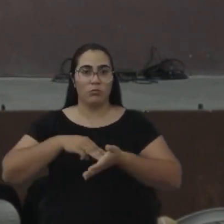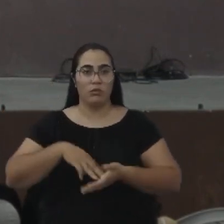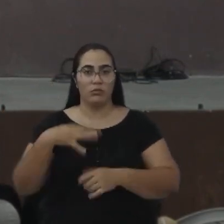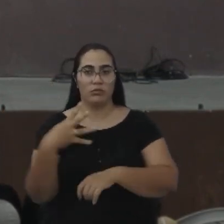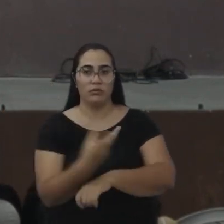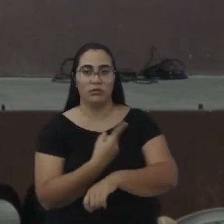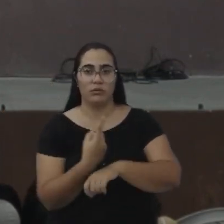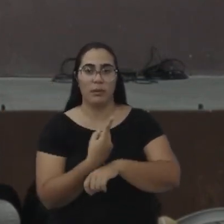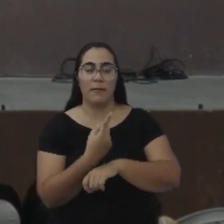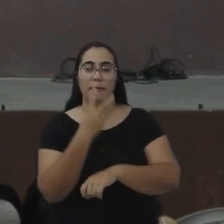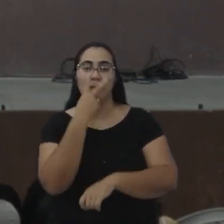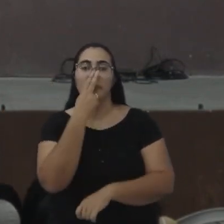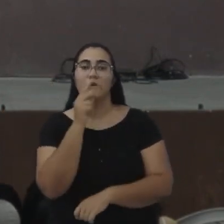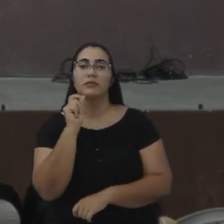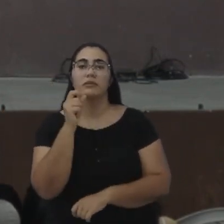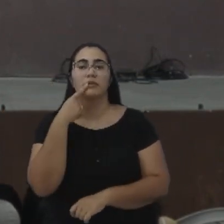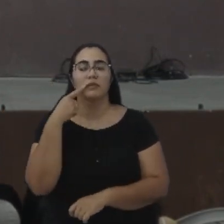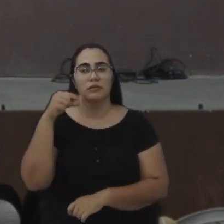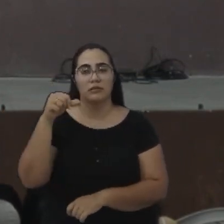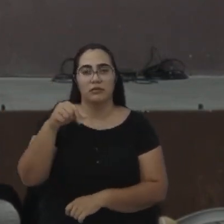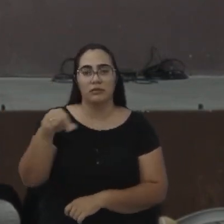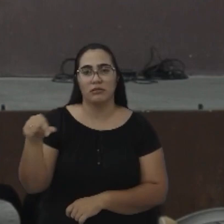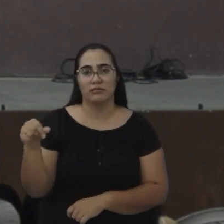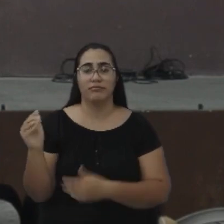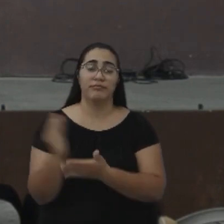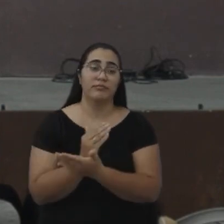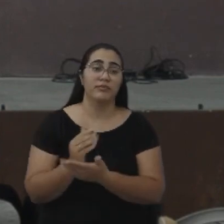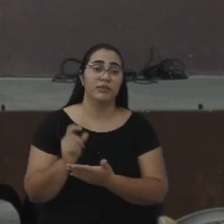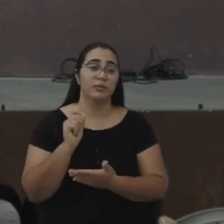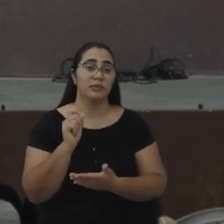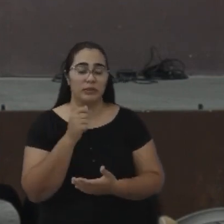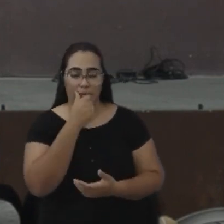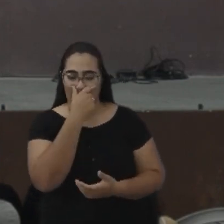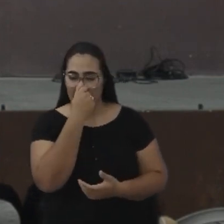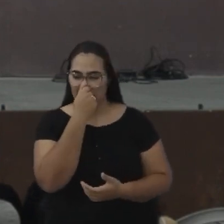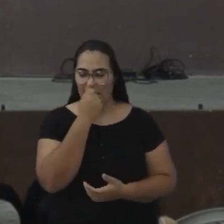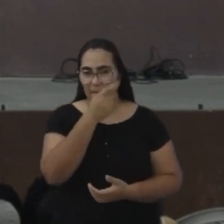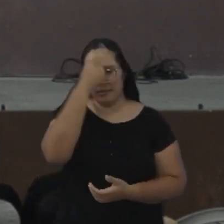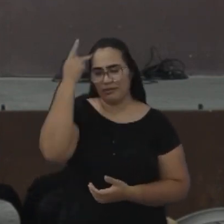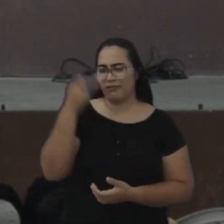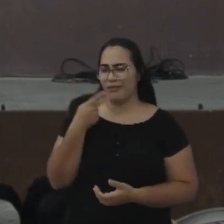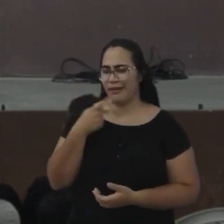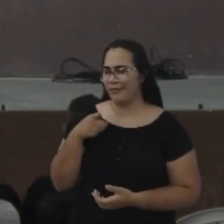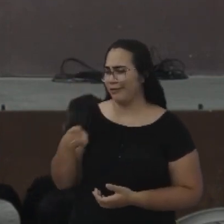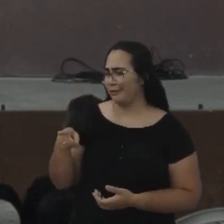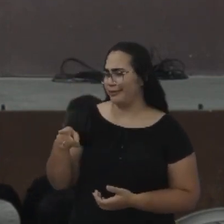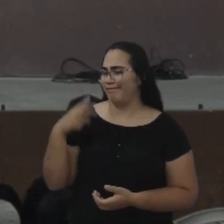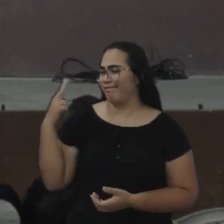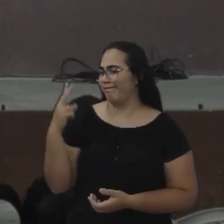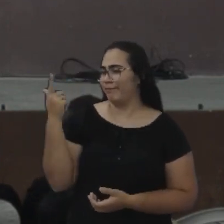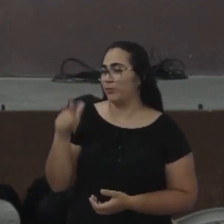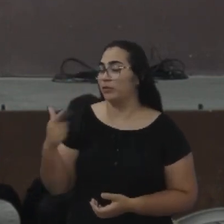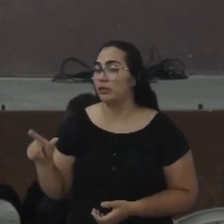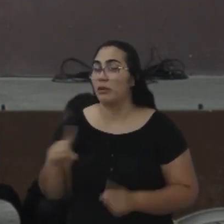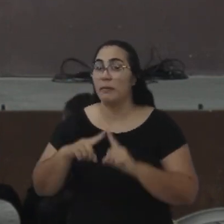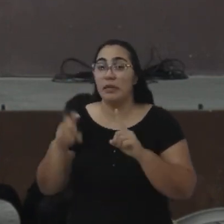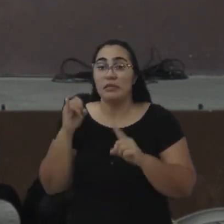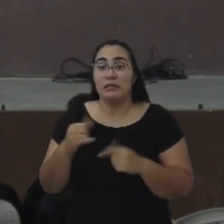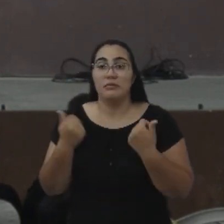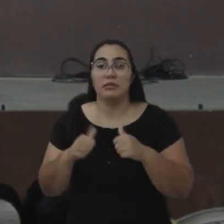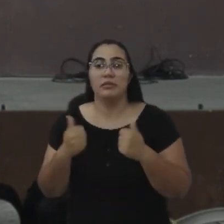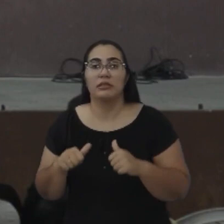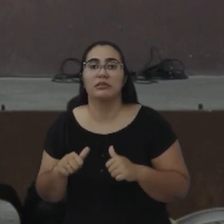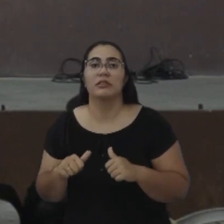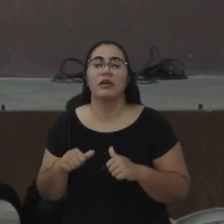como um sal. Muitas vezes eles são considerados inúteis, mas na hora que precisa, como o